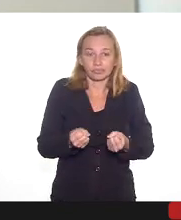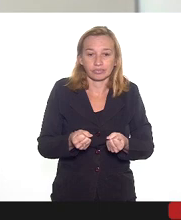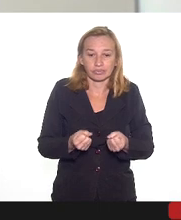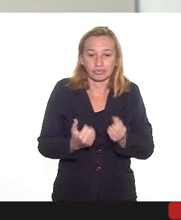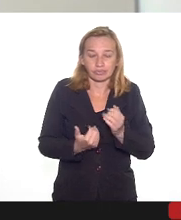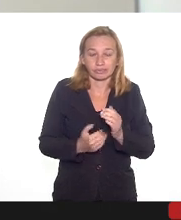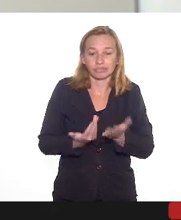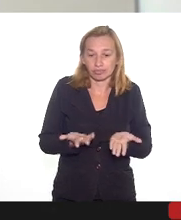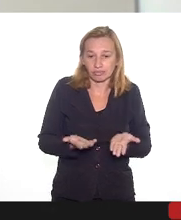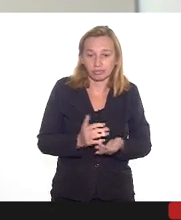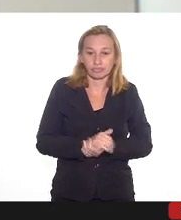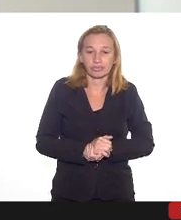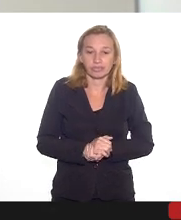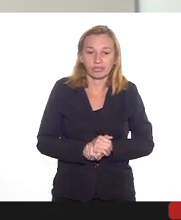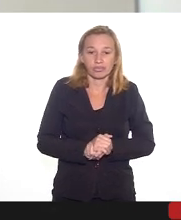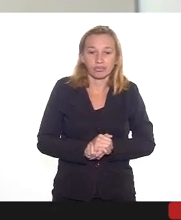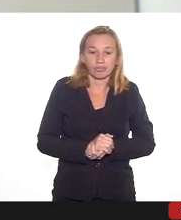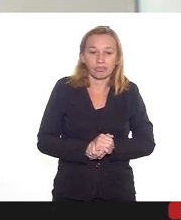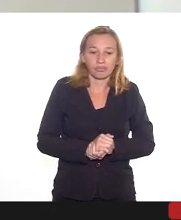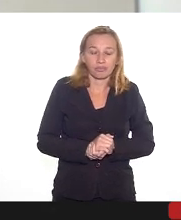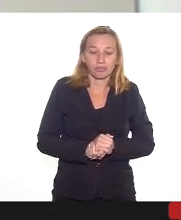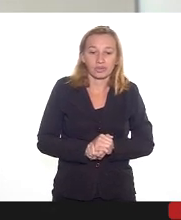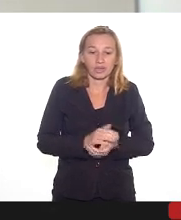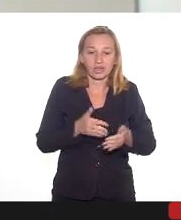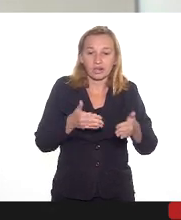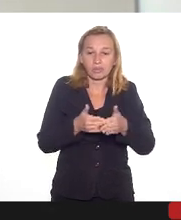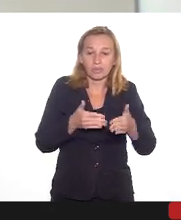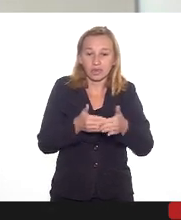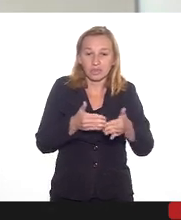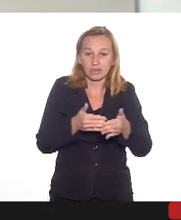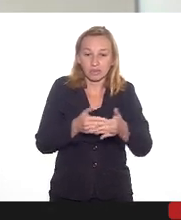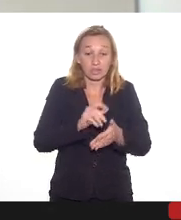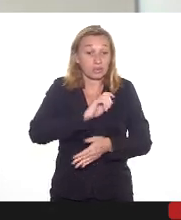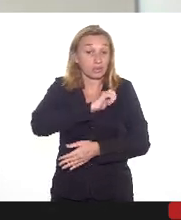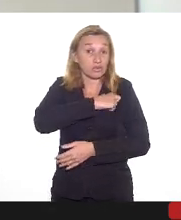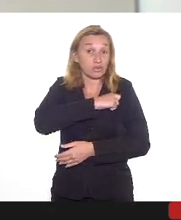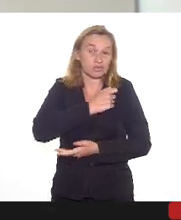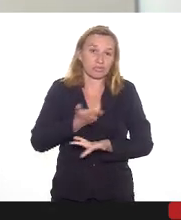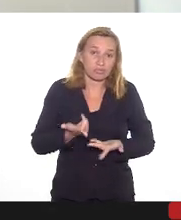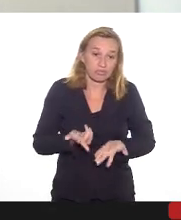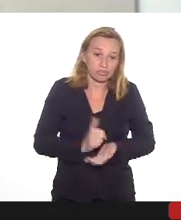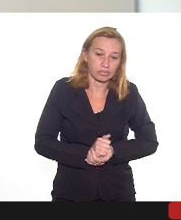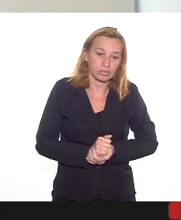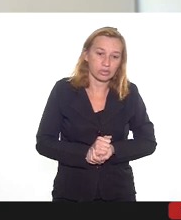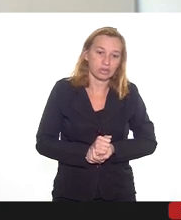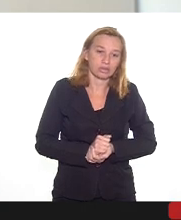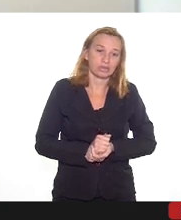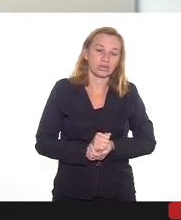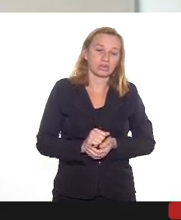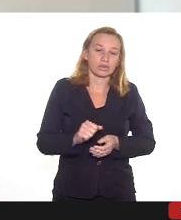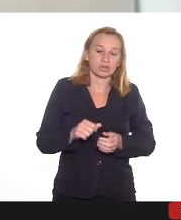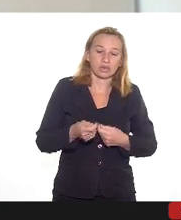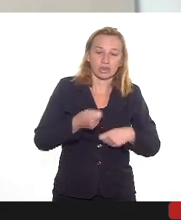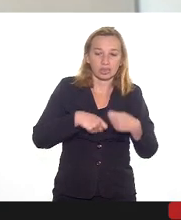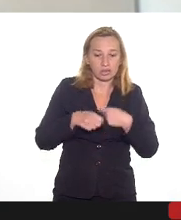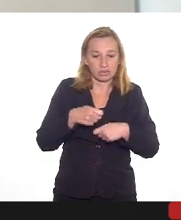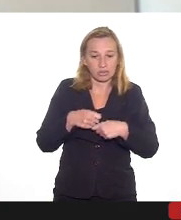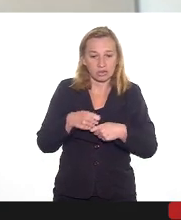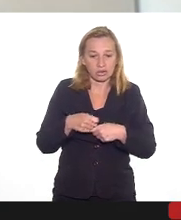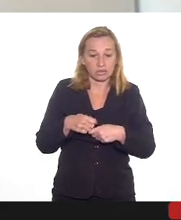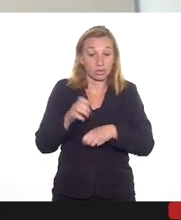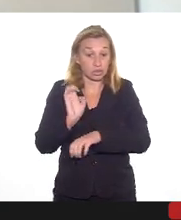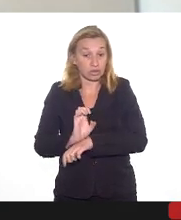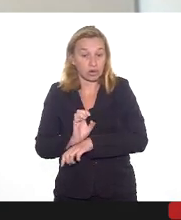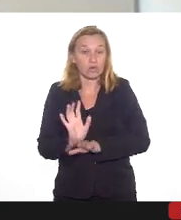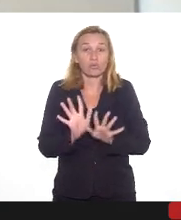de introdução, esse nível de intromissão do regime na gestão estadual.